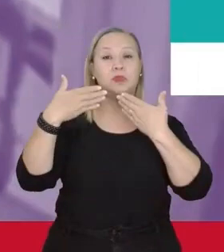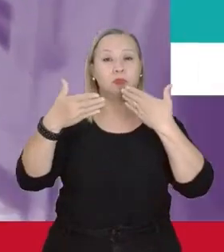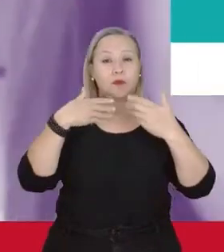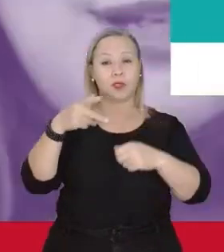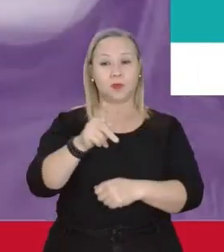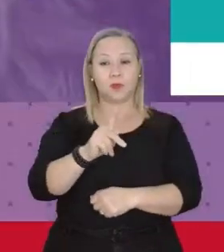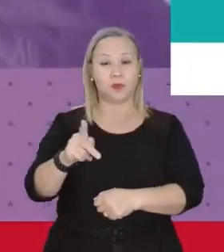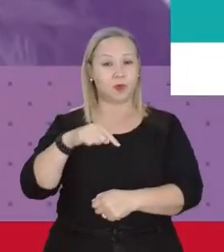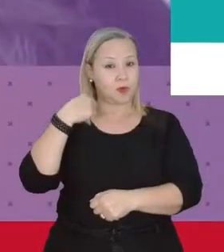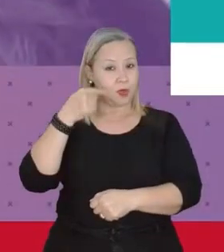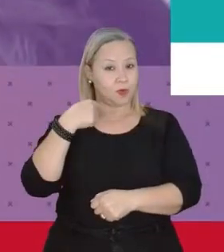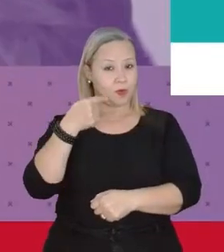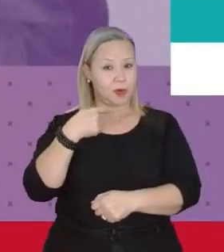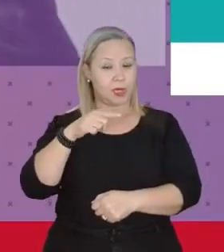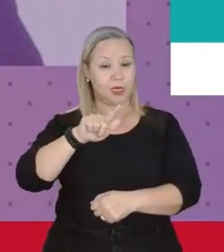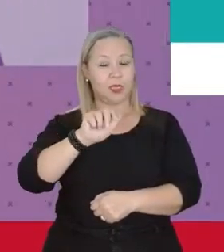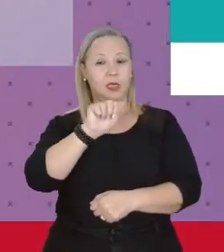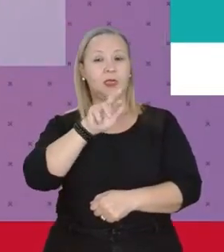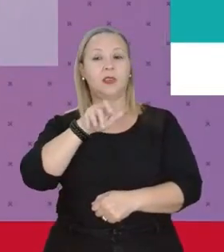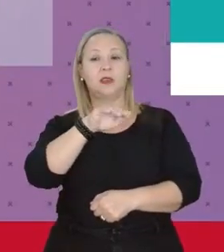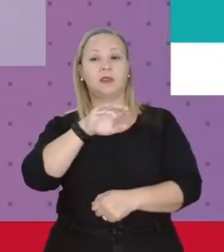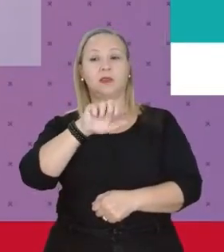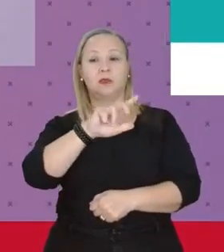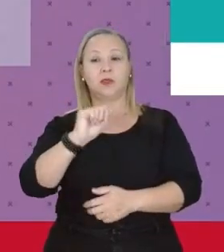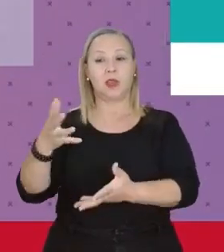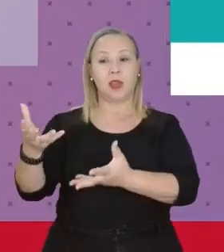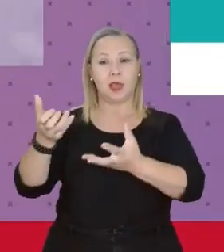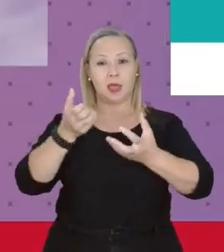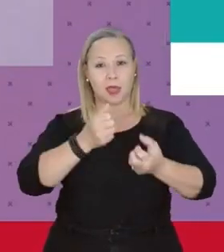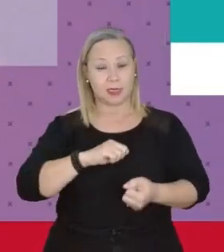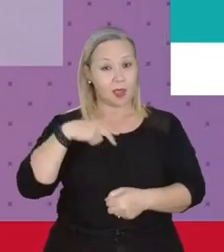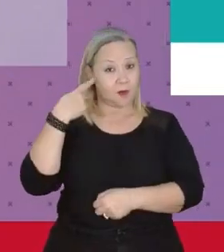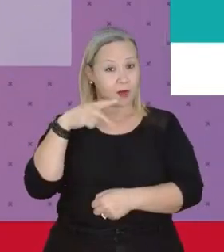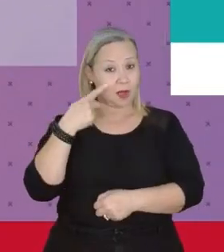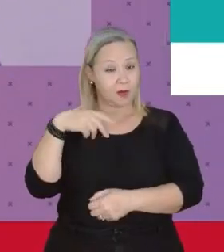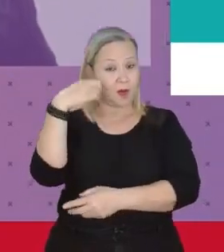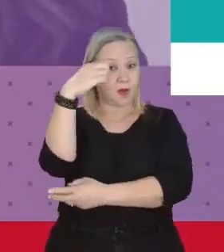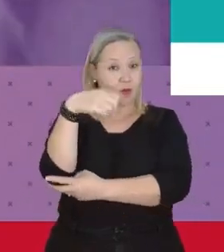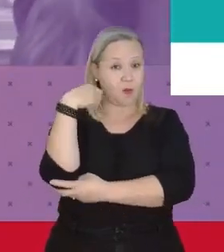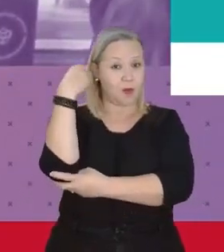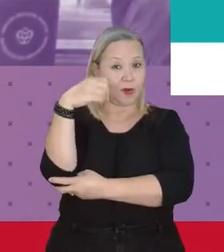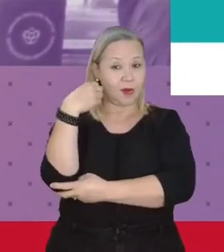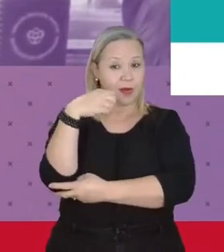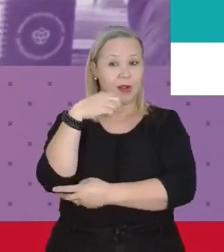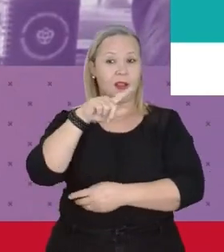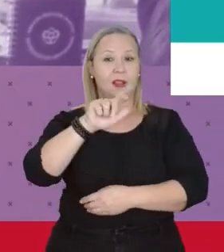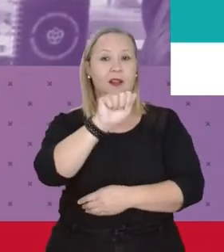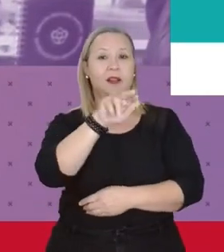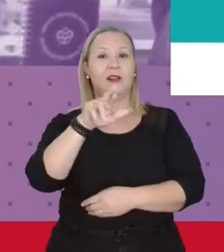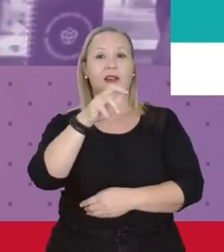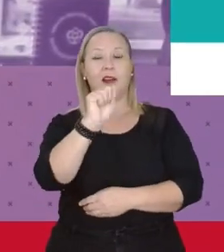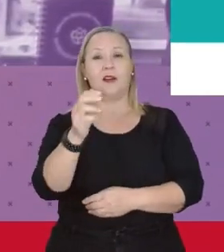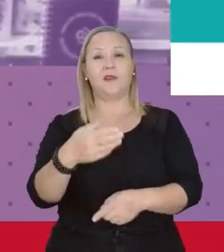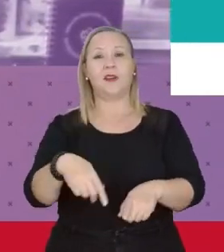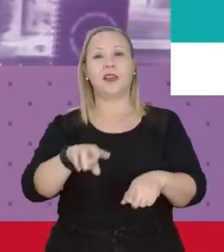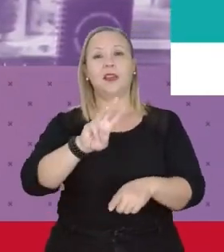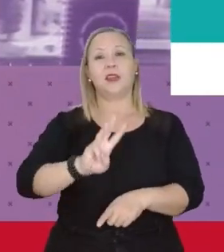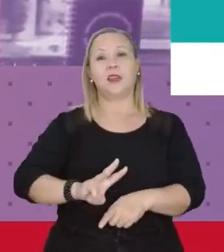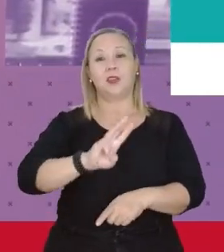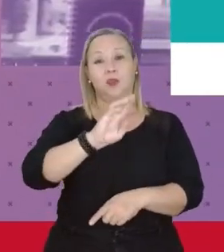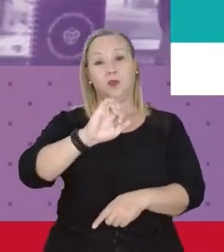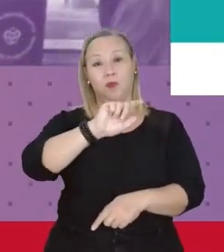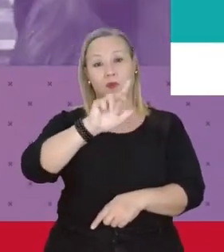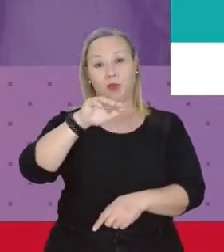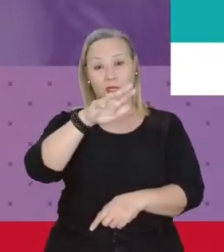e advogada Gabriela Araújo recebe a vereadora de Porto Alegre, Laura Cito, e Wilma dos Reis, do